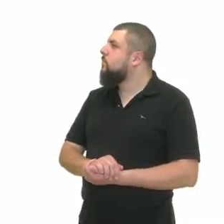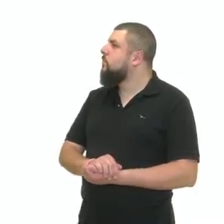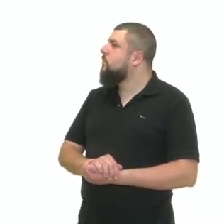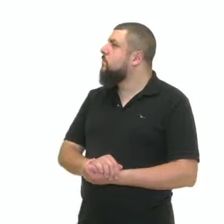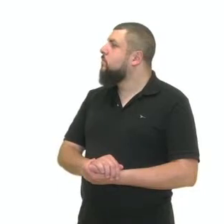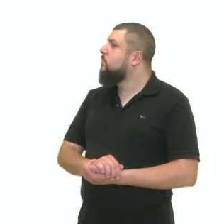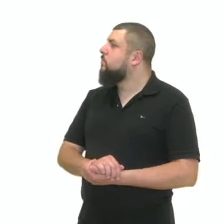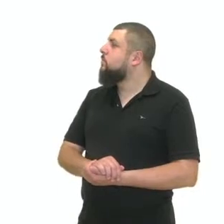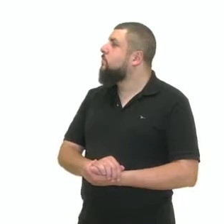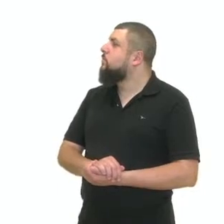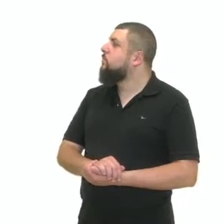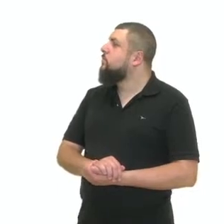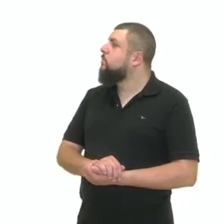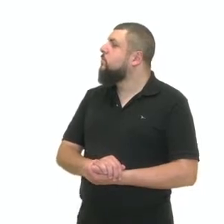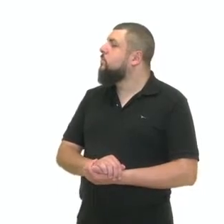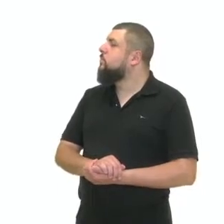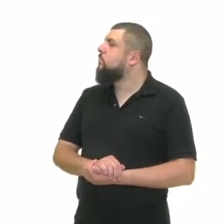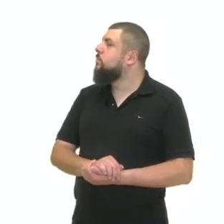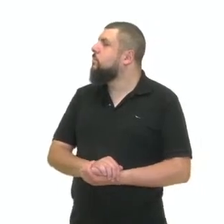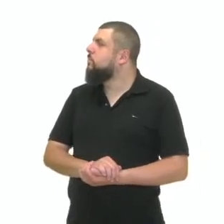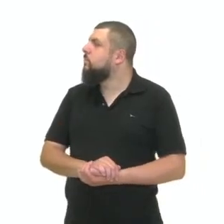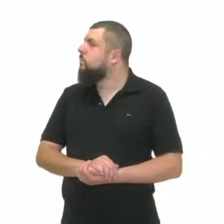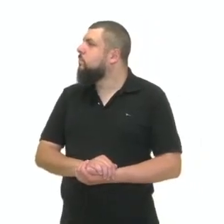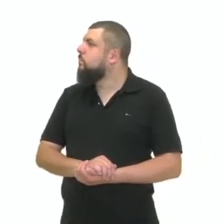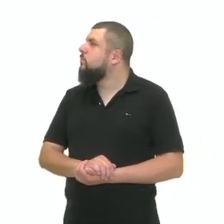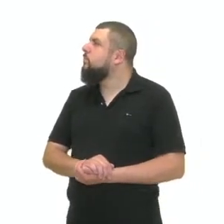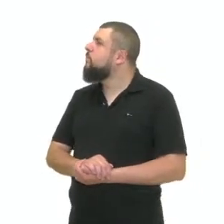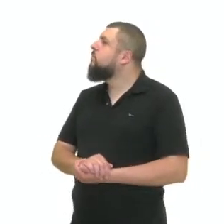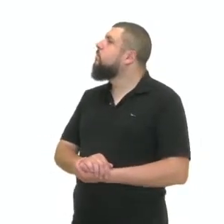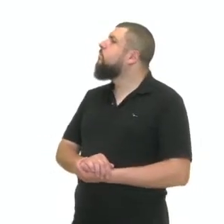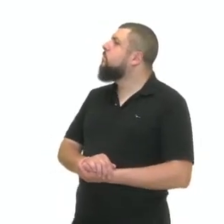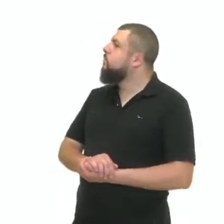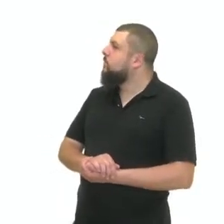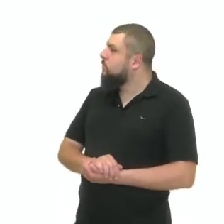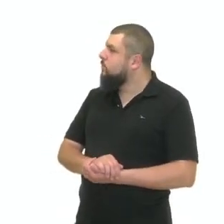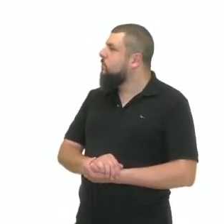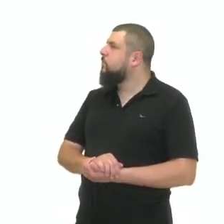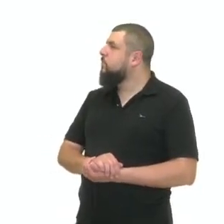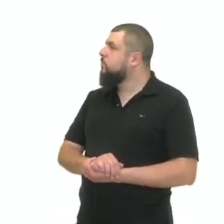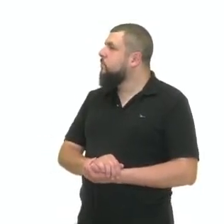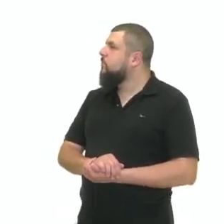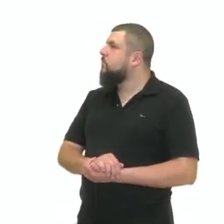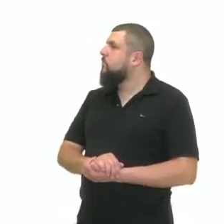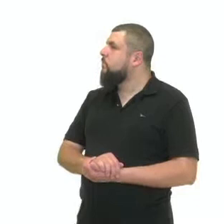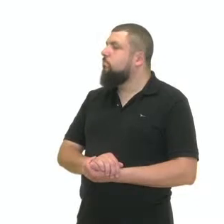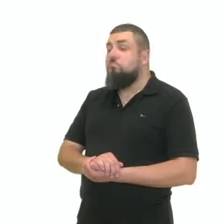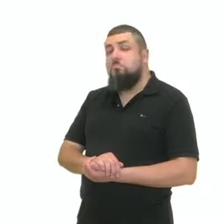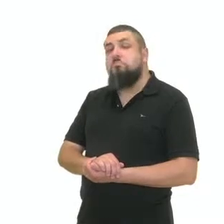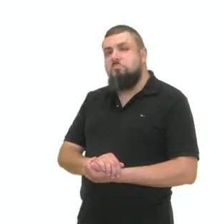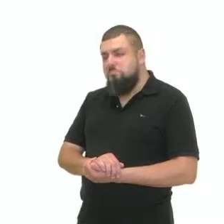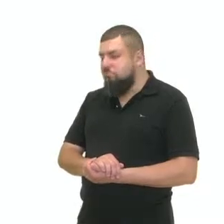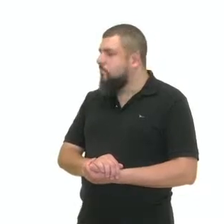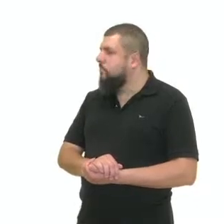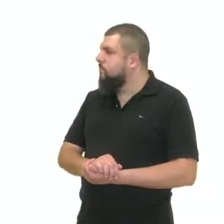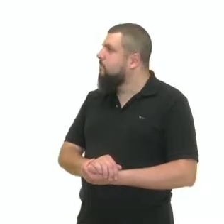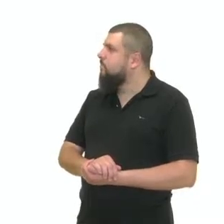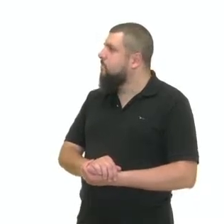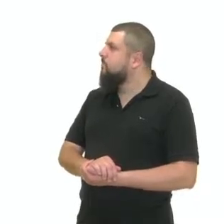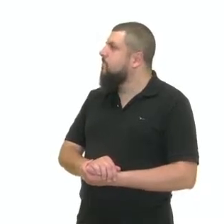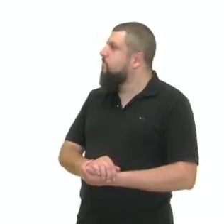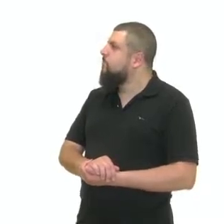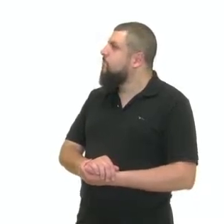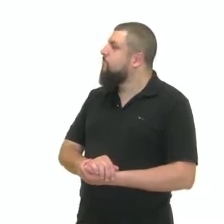em situação de rua pode tomar banho quente, dormir em camas com colchões, travesseiros e cobertores. São